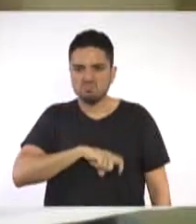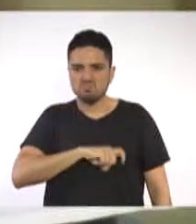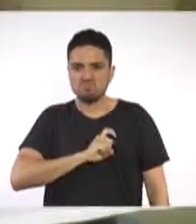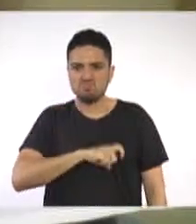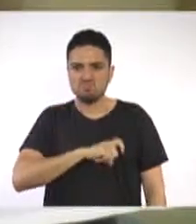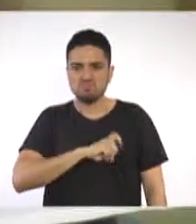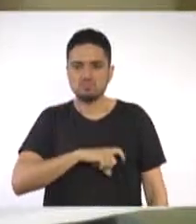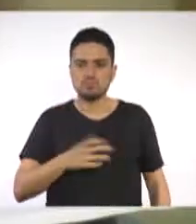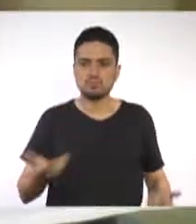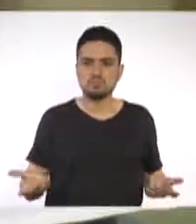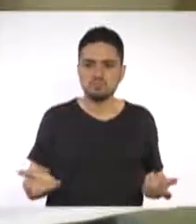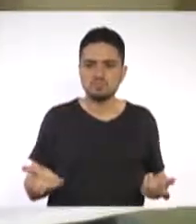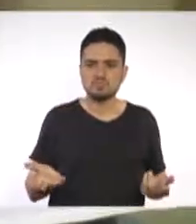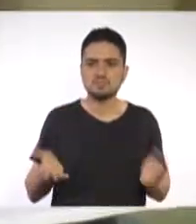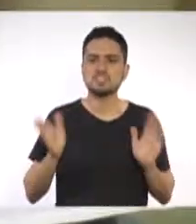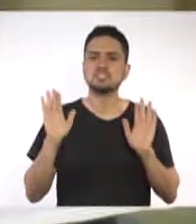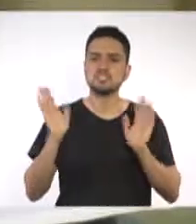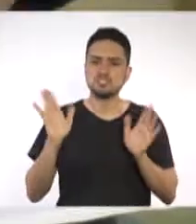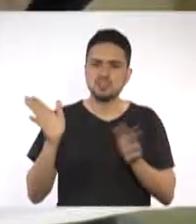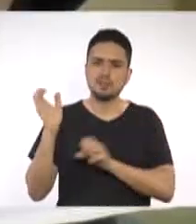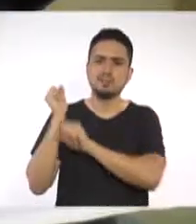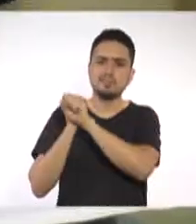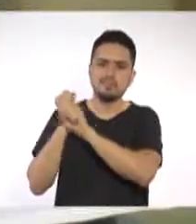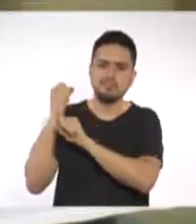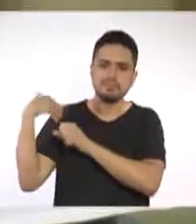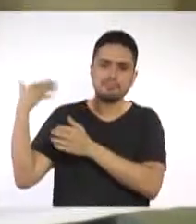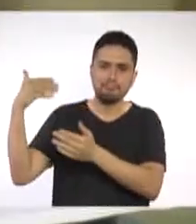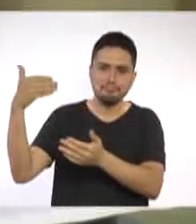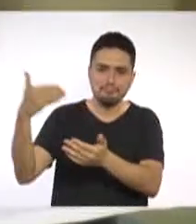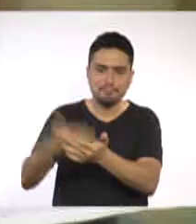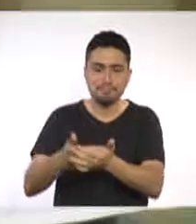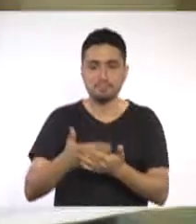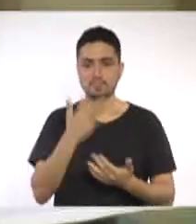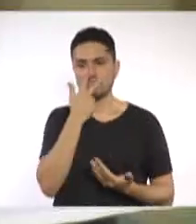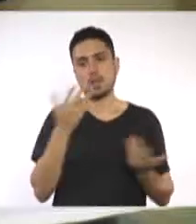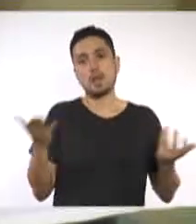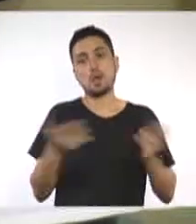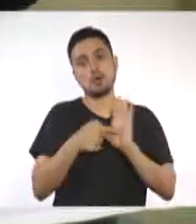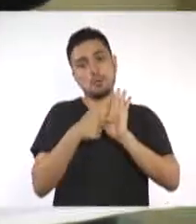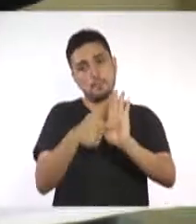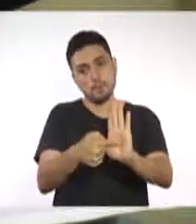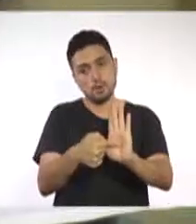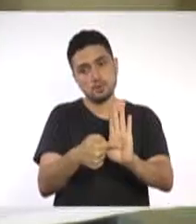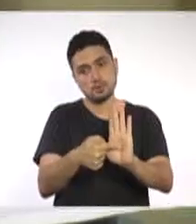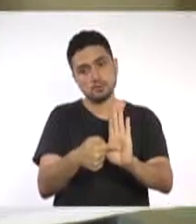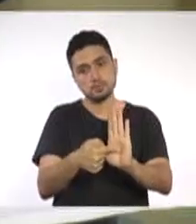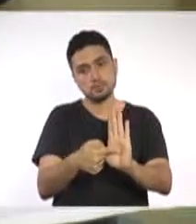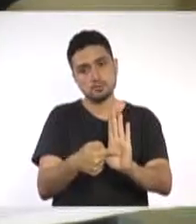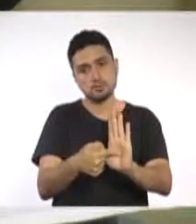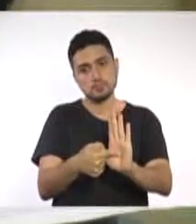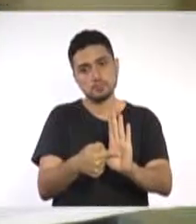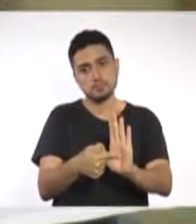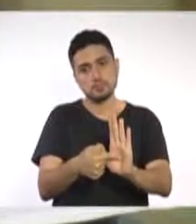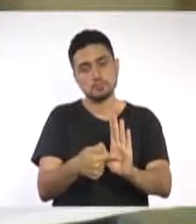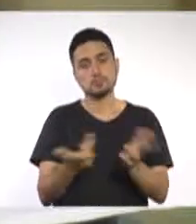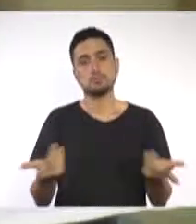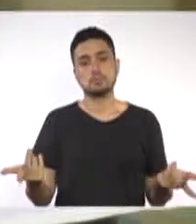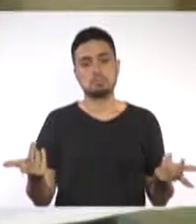que já vem de longa história, mas agora se mostra profundamente efetiva.